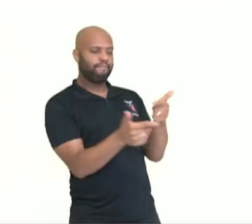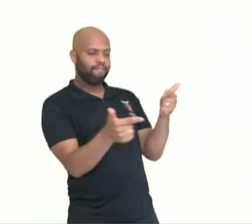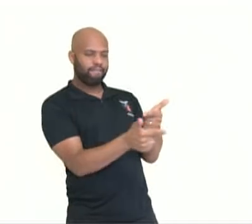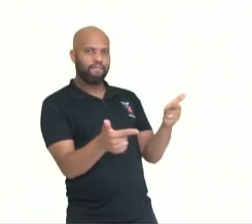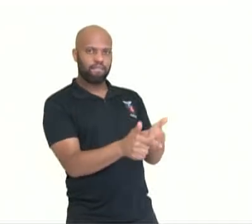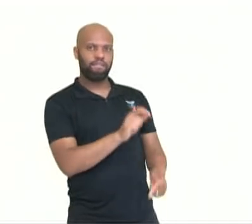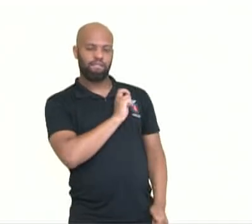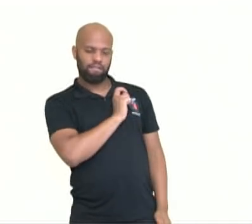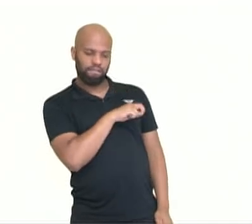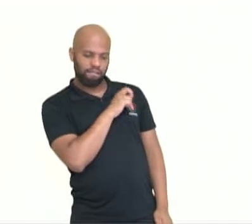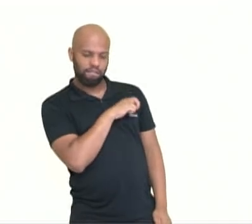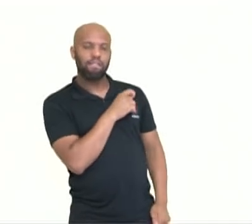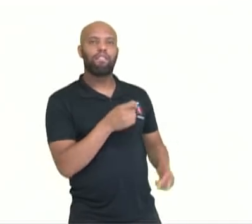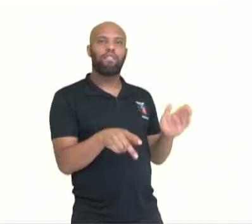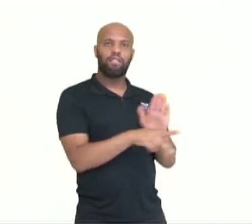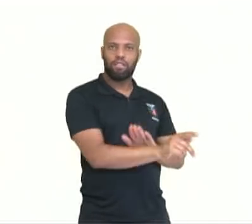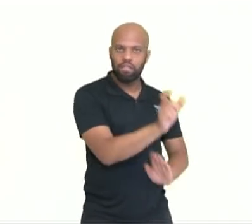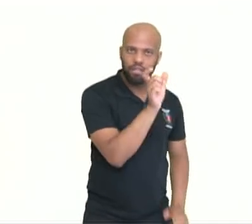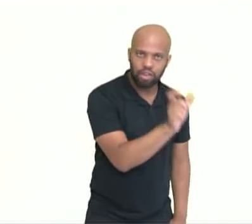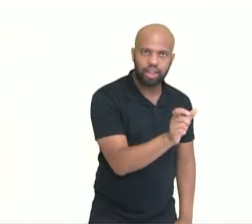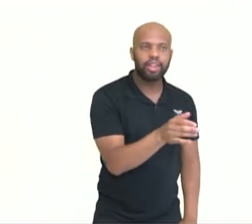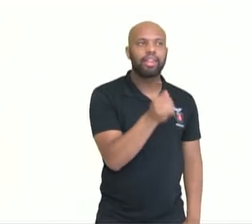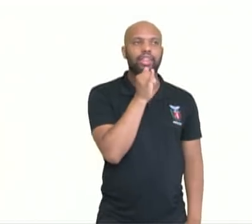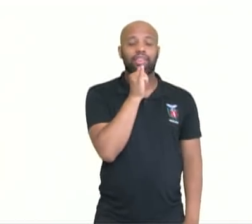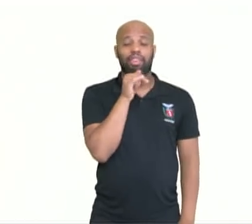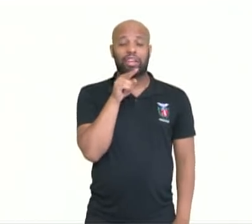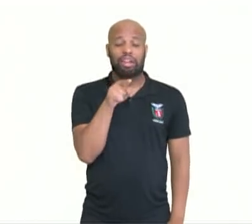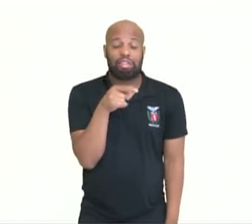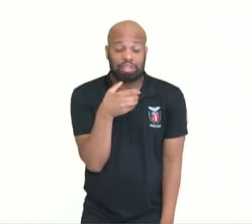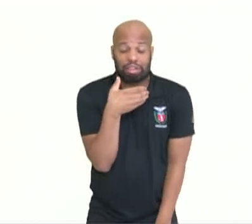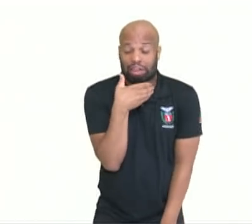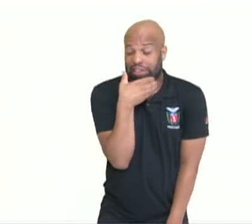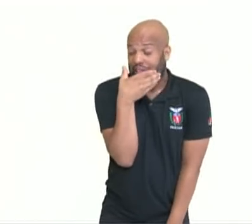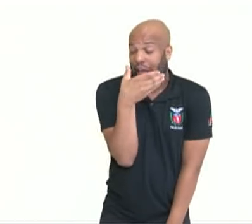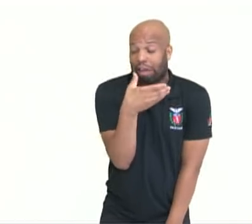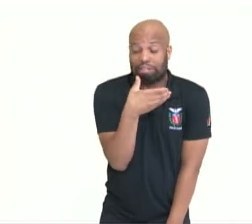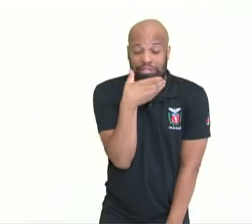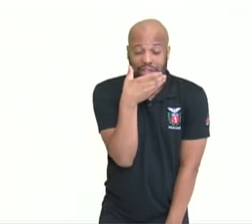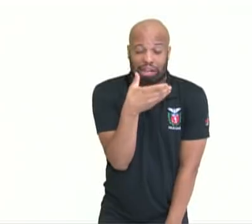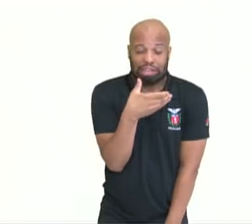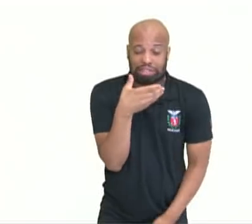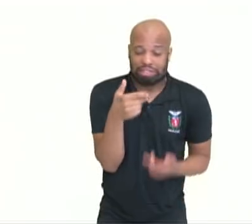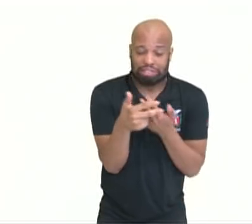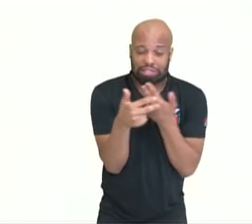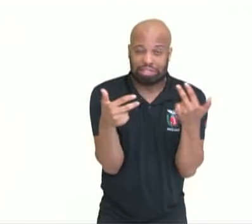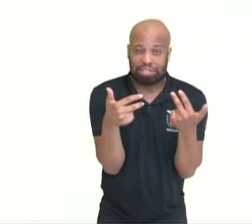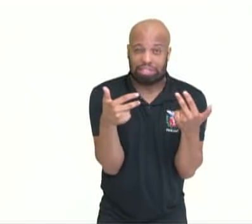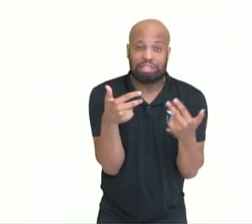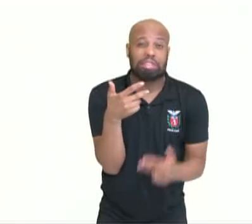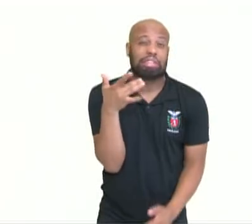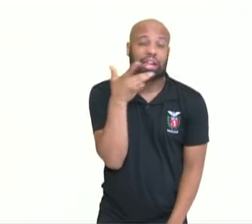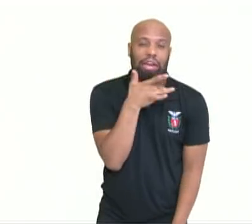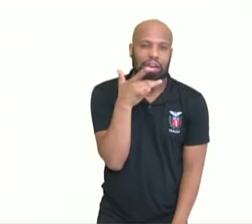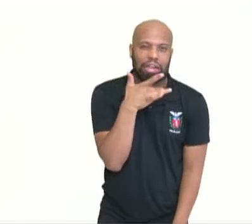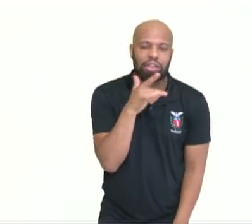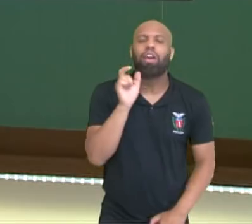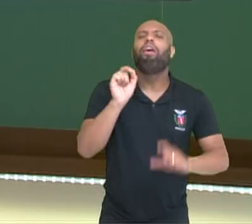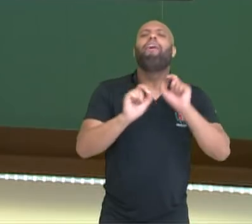uma palavra. Essa fruta é uma delícia. O que a professora quis dizer